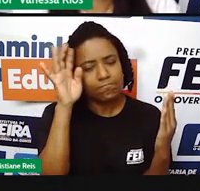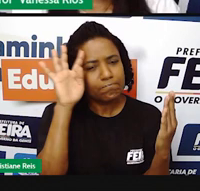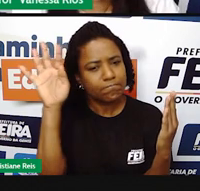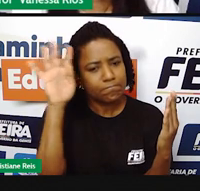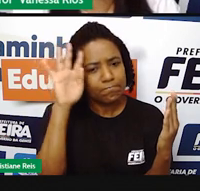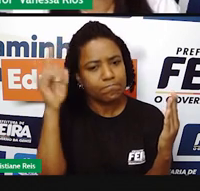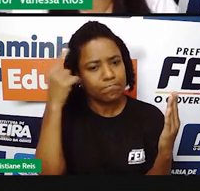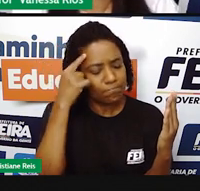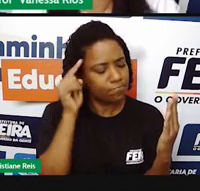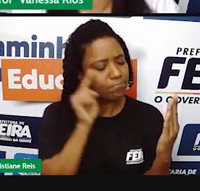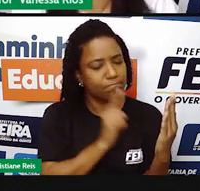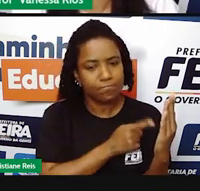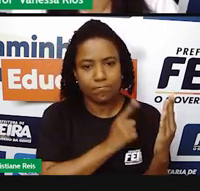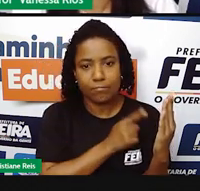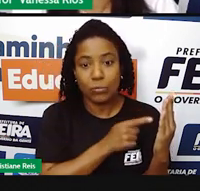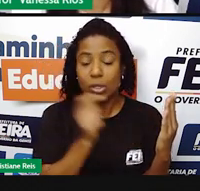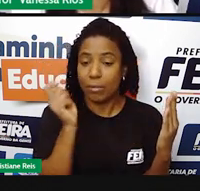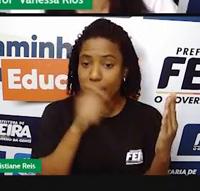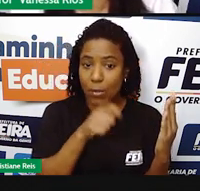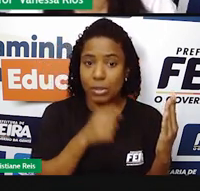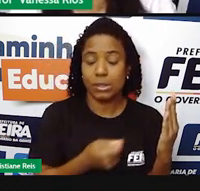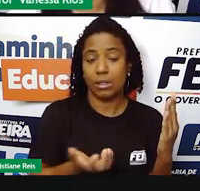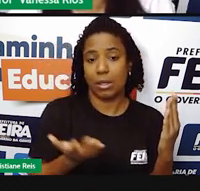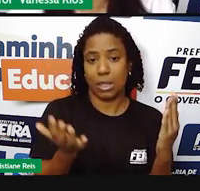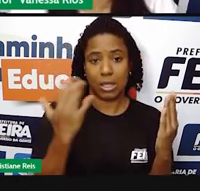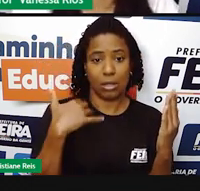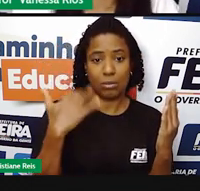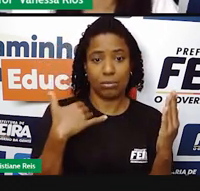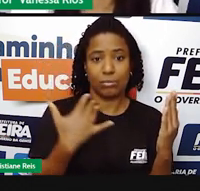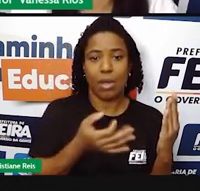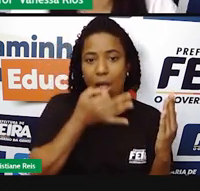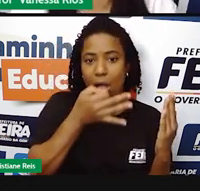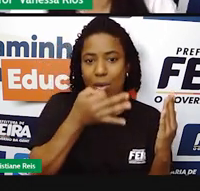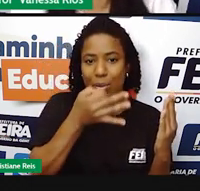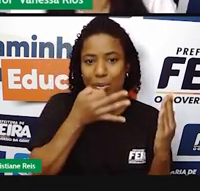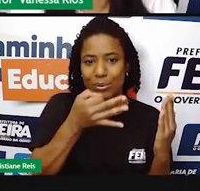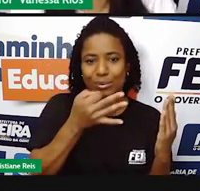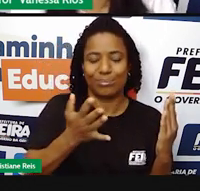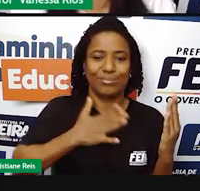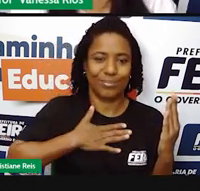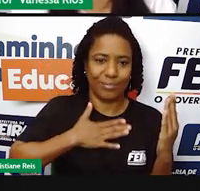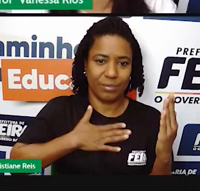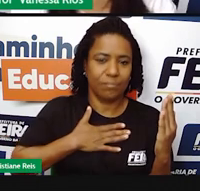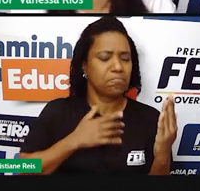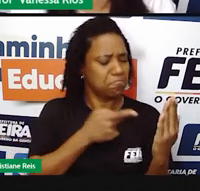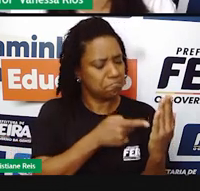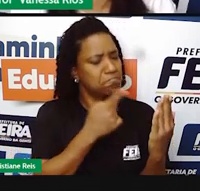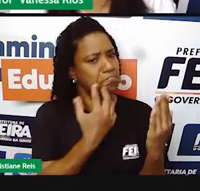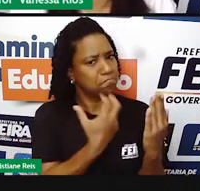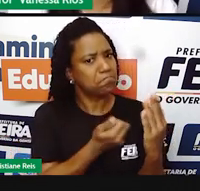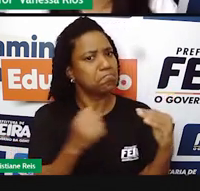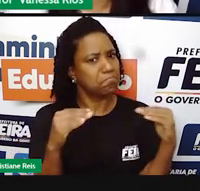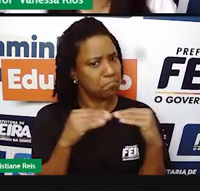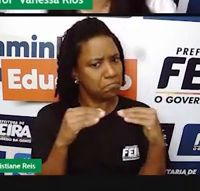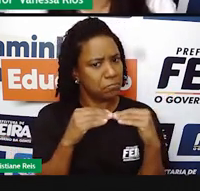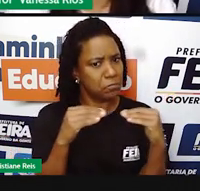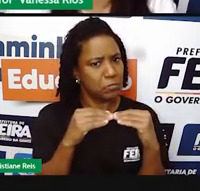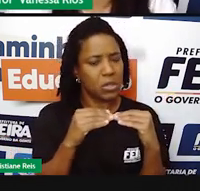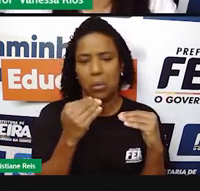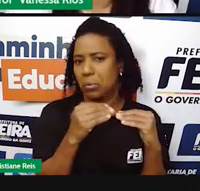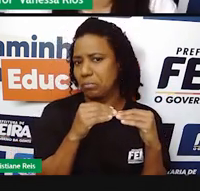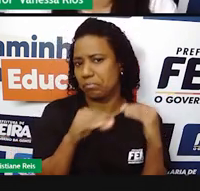uma reportagem, ele também possa formar sua opinião contrária ou a favor do assunto que está sendo tratado.